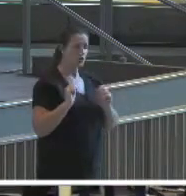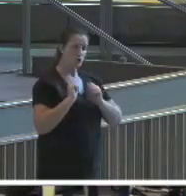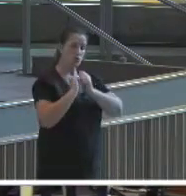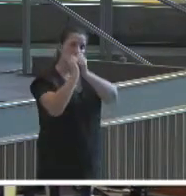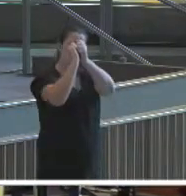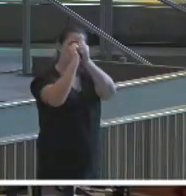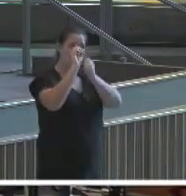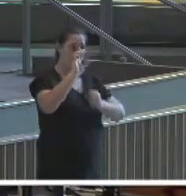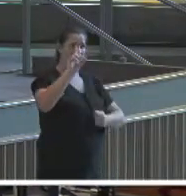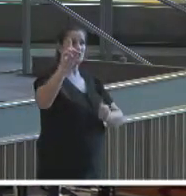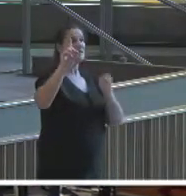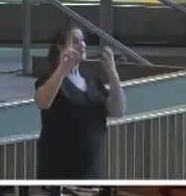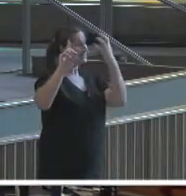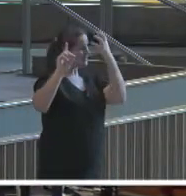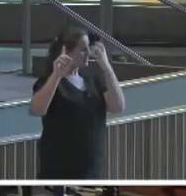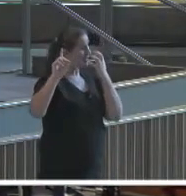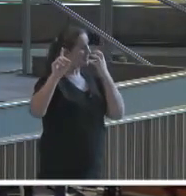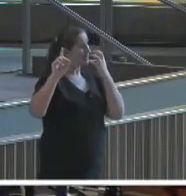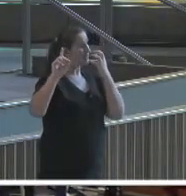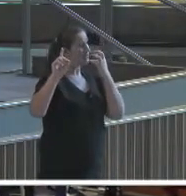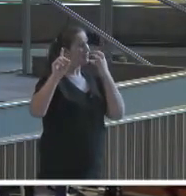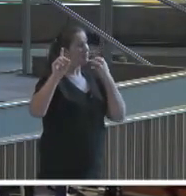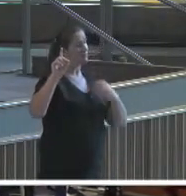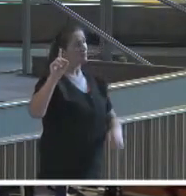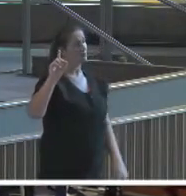coisa séria.